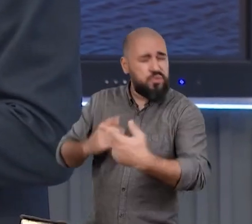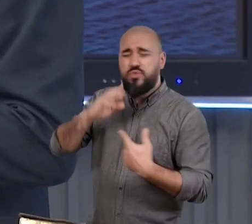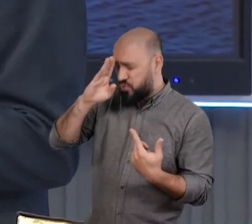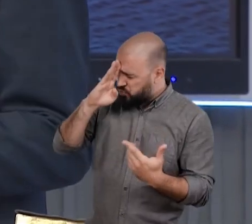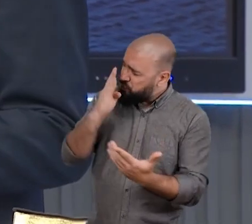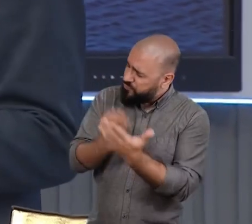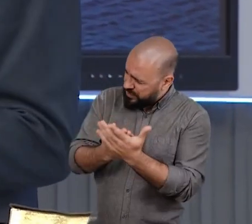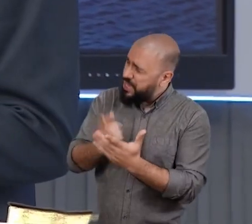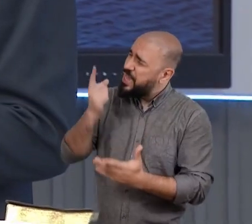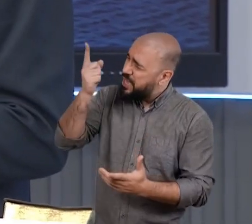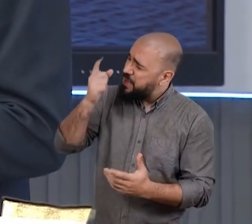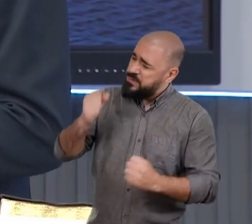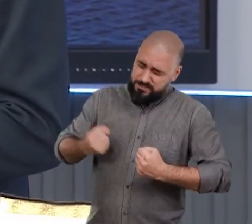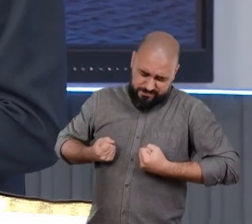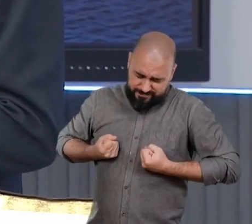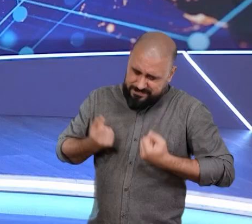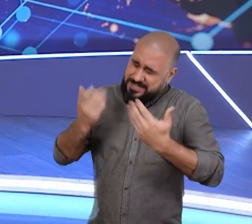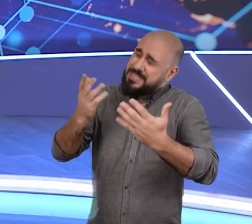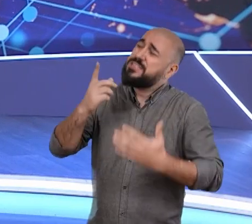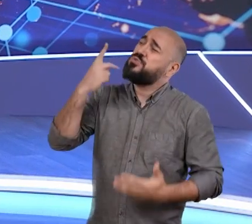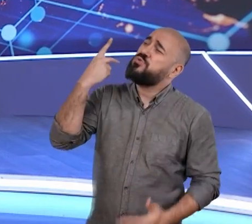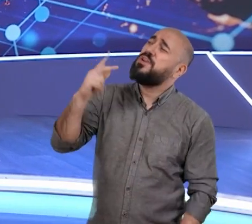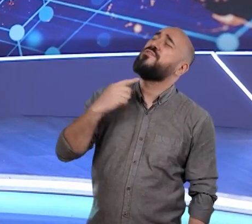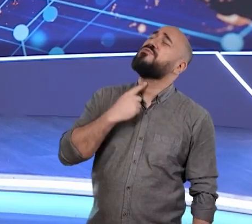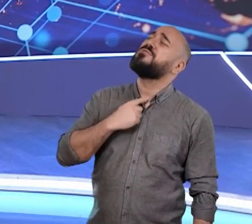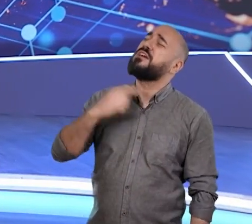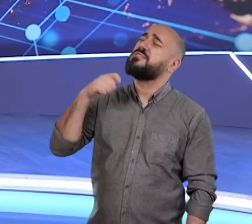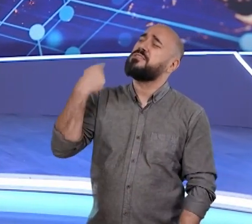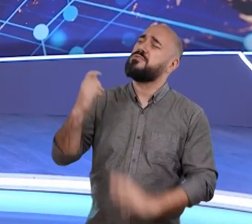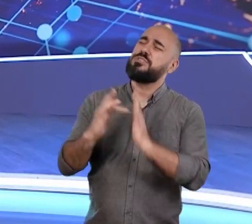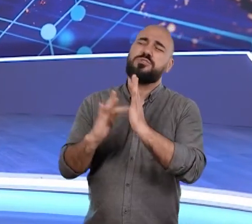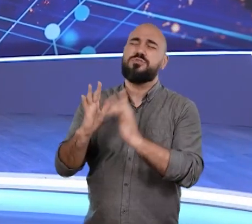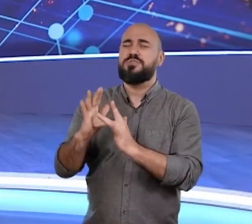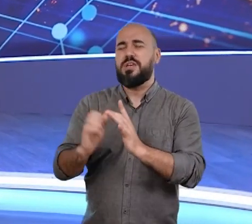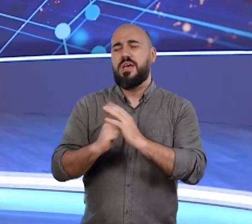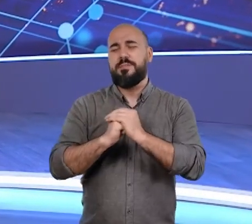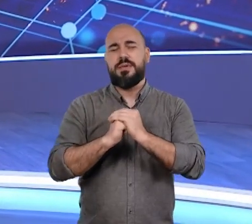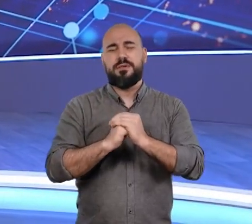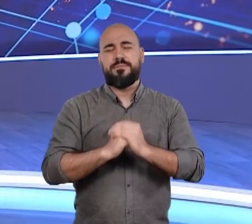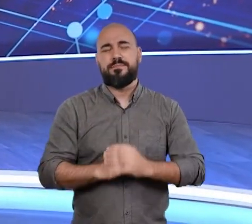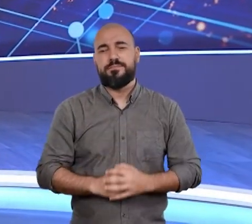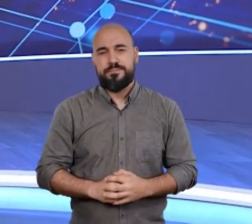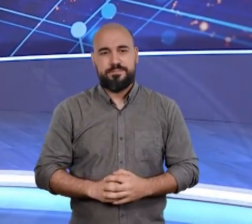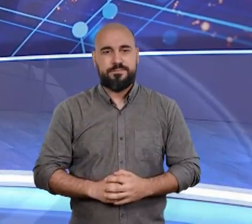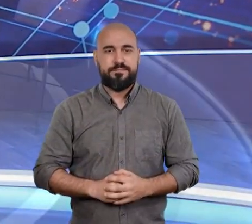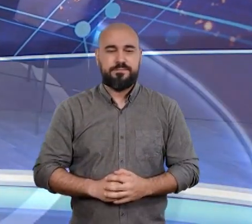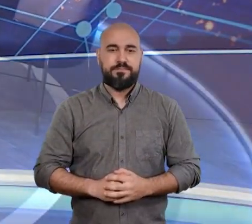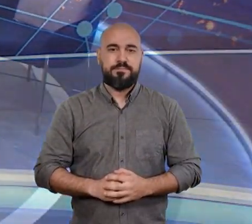de acordo com o Teu querer e a Tua vontade, no nome de Jesus. Amém.